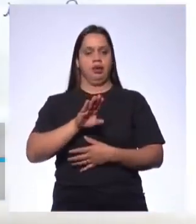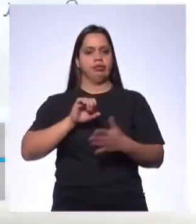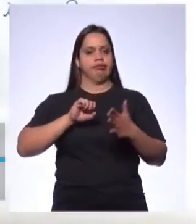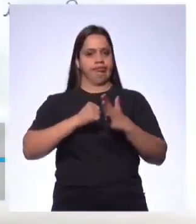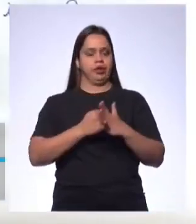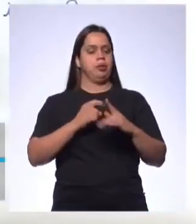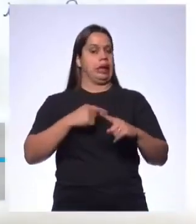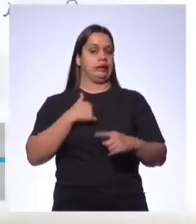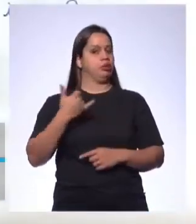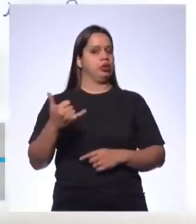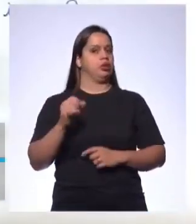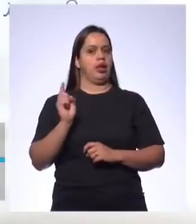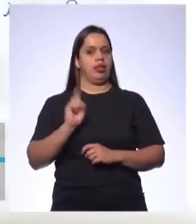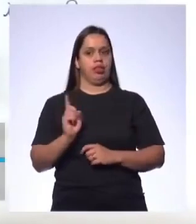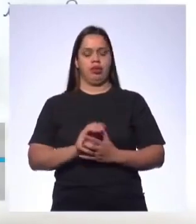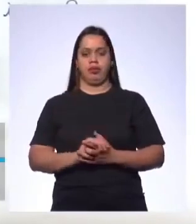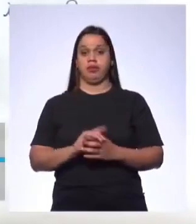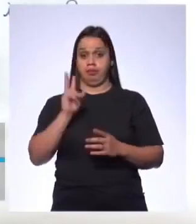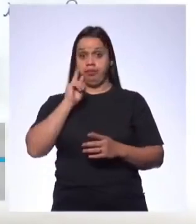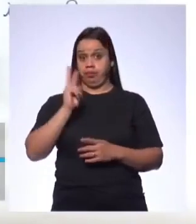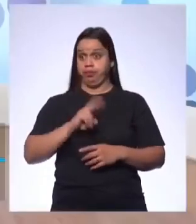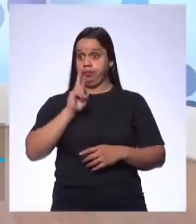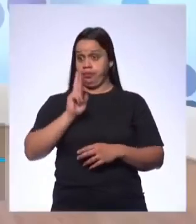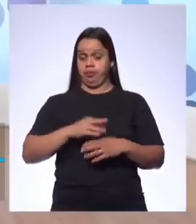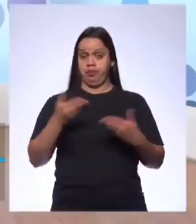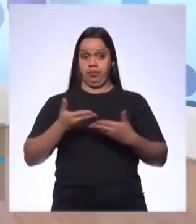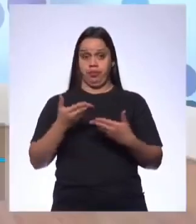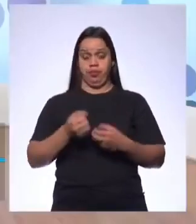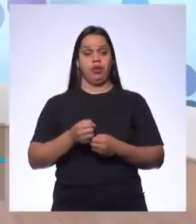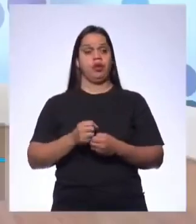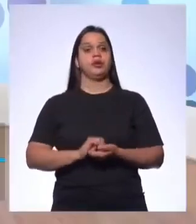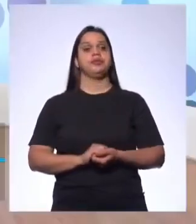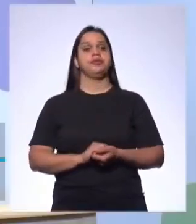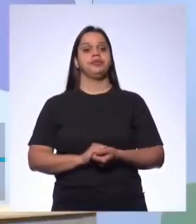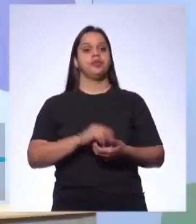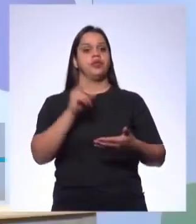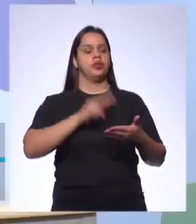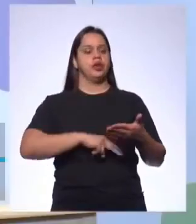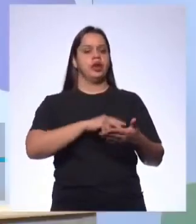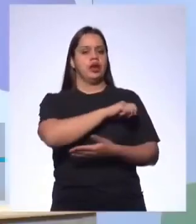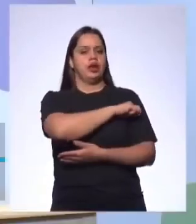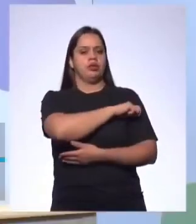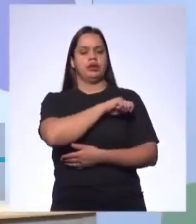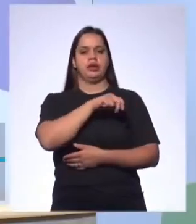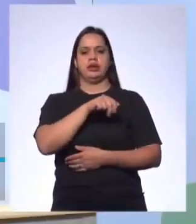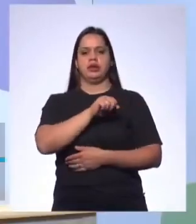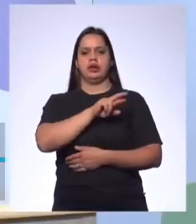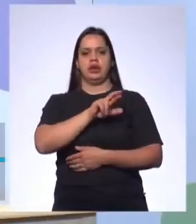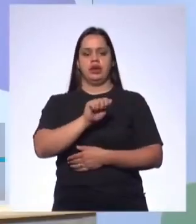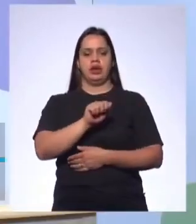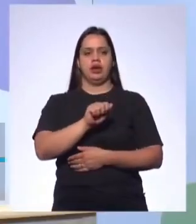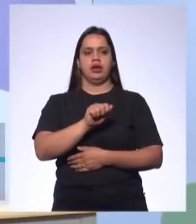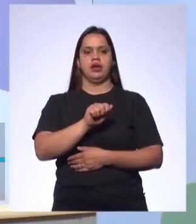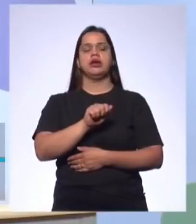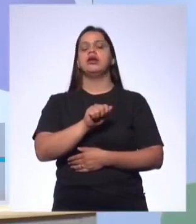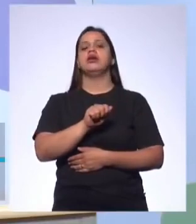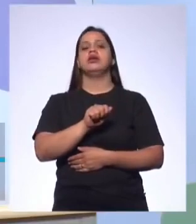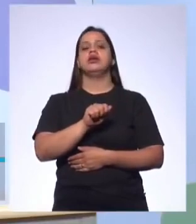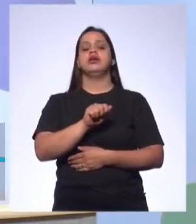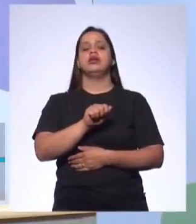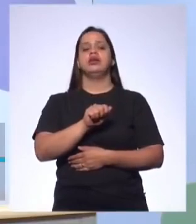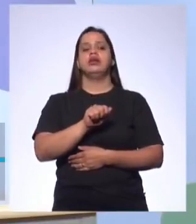tá? Então, vamos para as respostas, Ed? Vamos lá. A Nara, ela respondeu, their names are João e